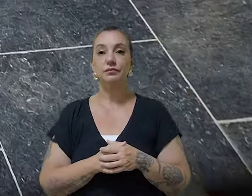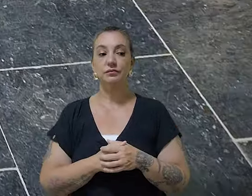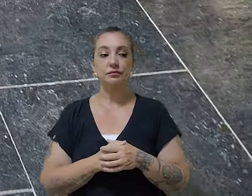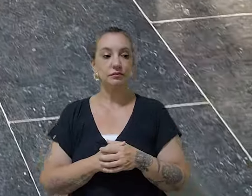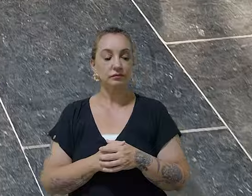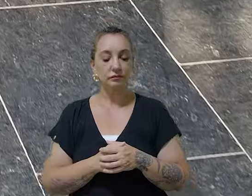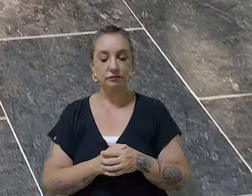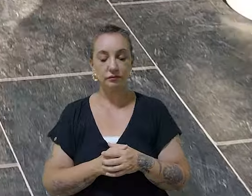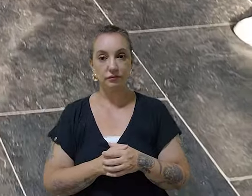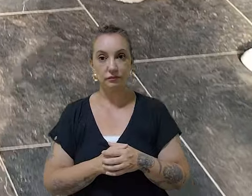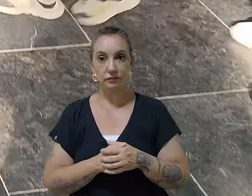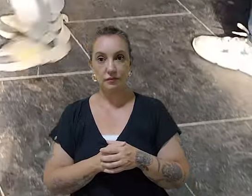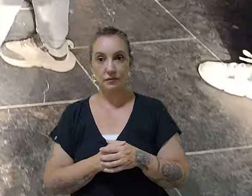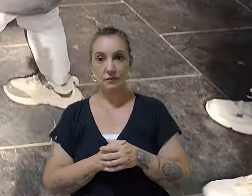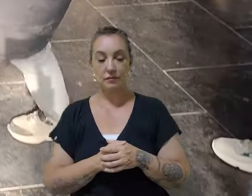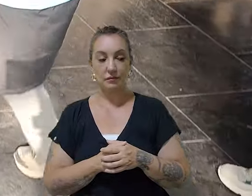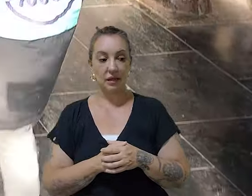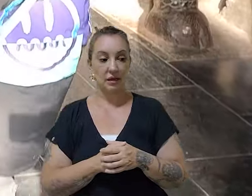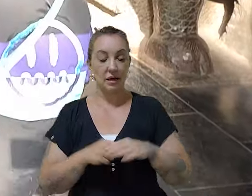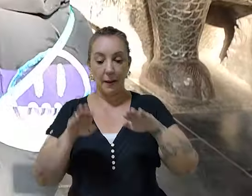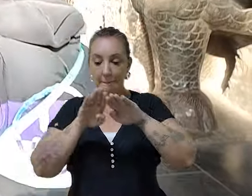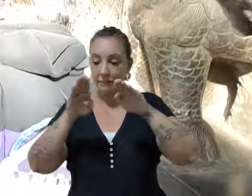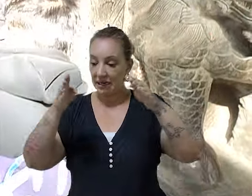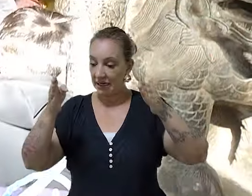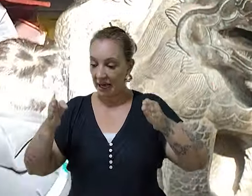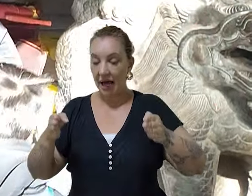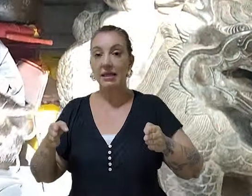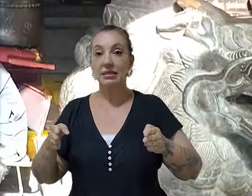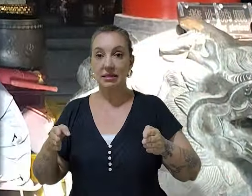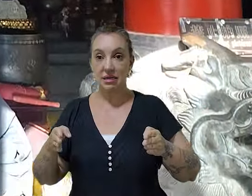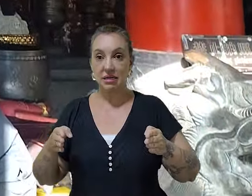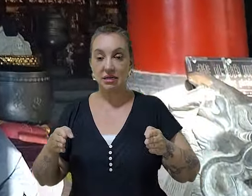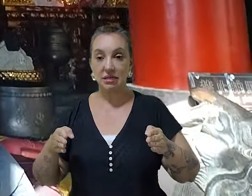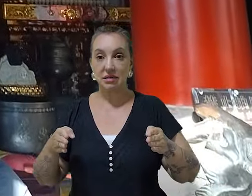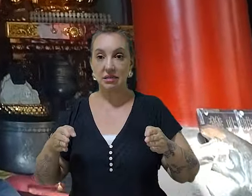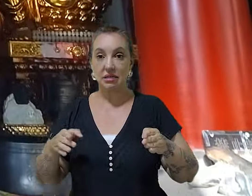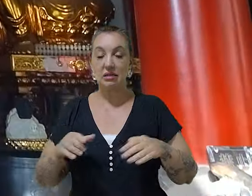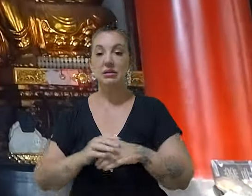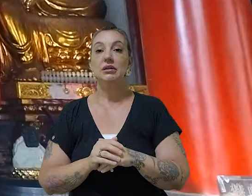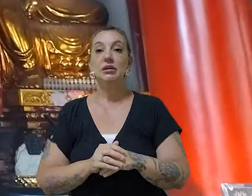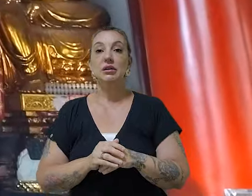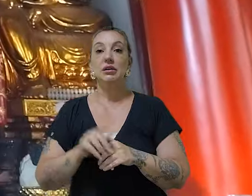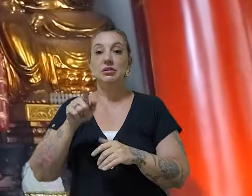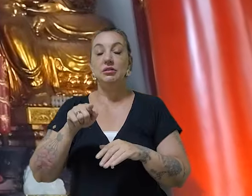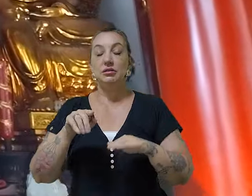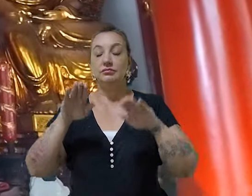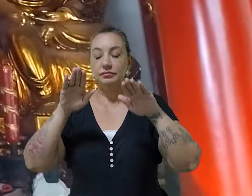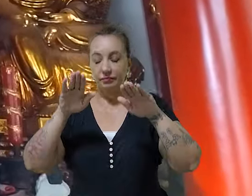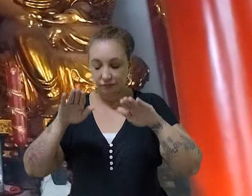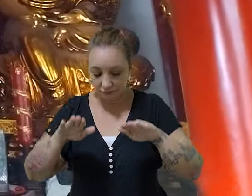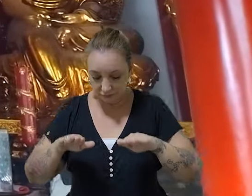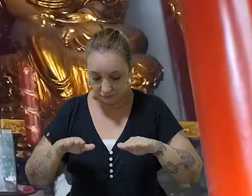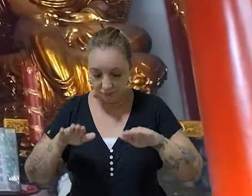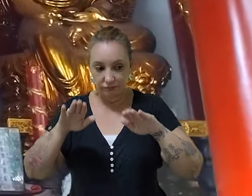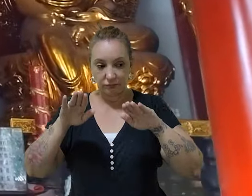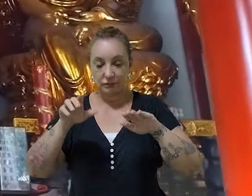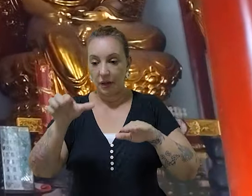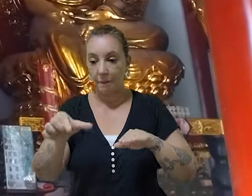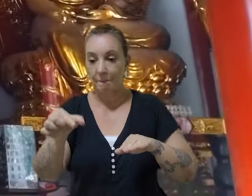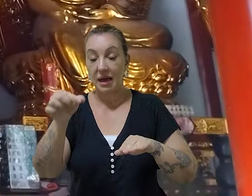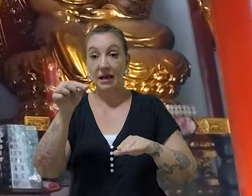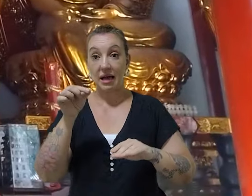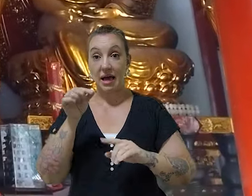você tem essa bancada para você fazer as reverências, retirar o